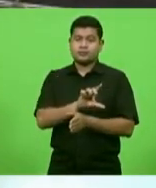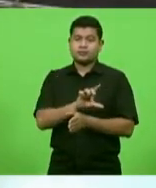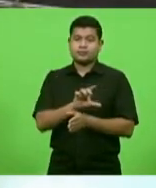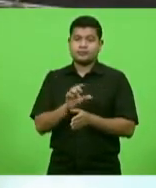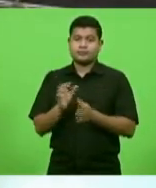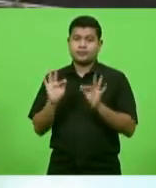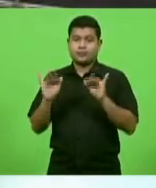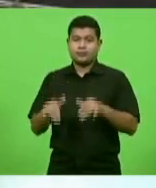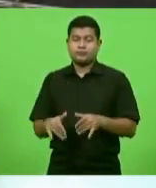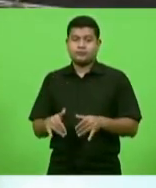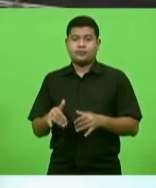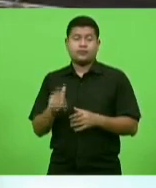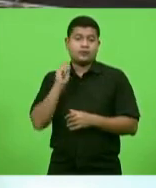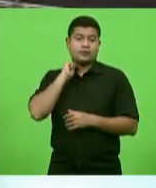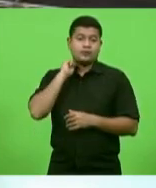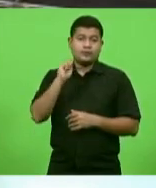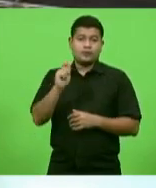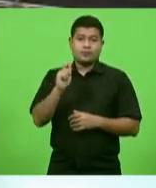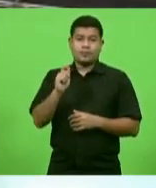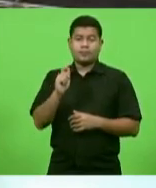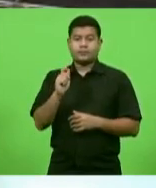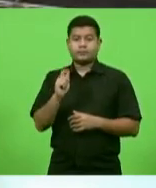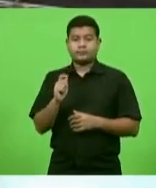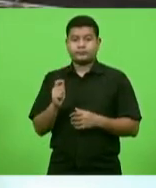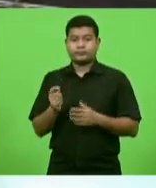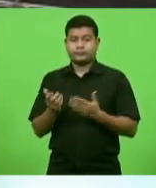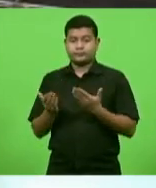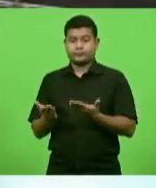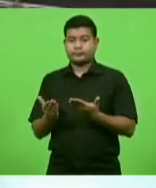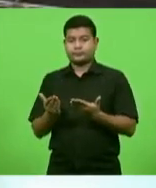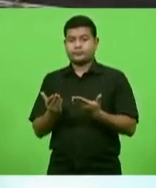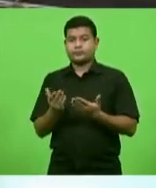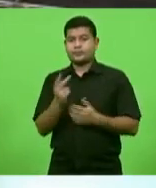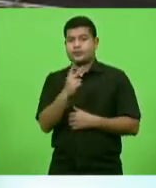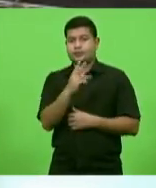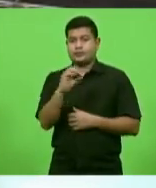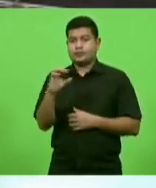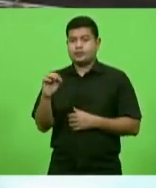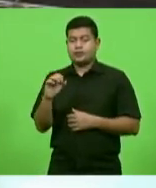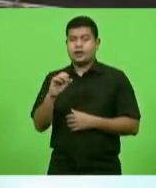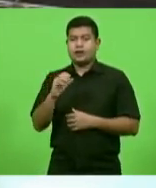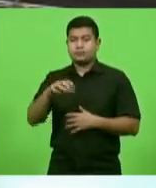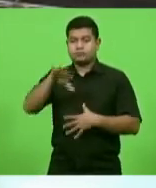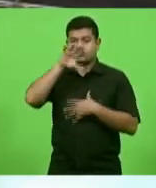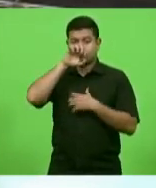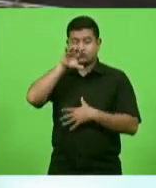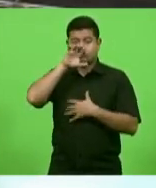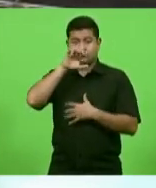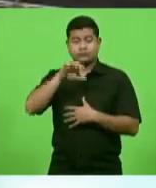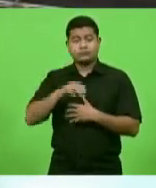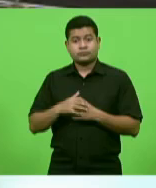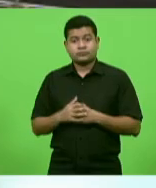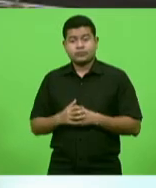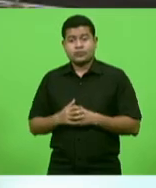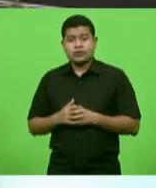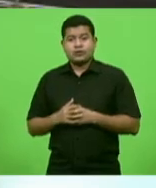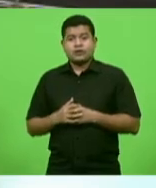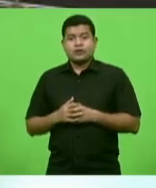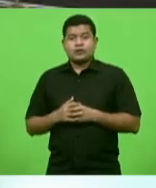do final de Abril a esta compra específica de 200 respiradores Além disso